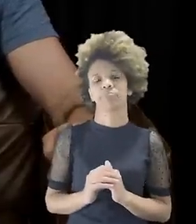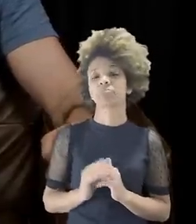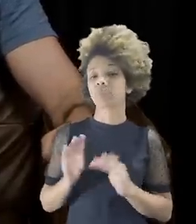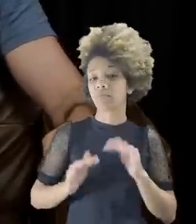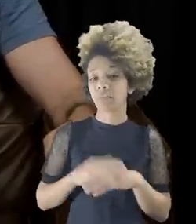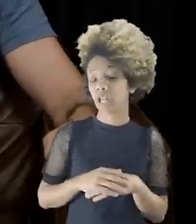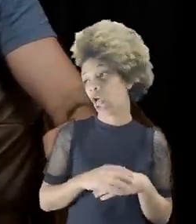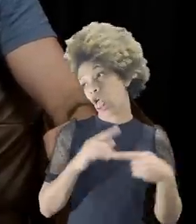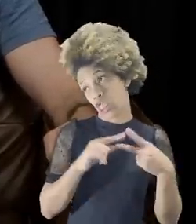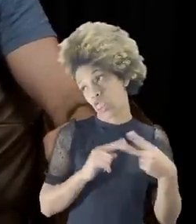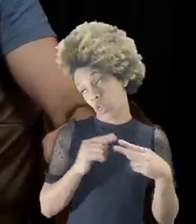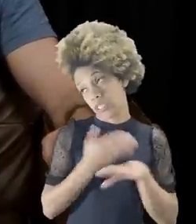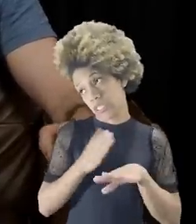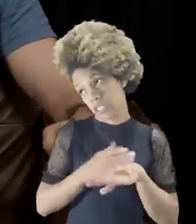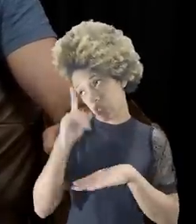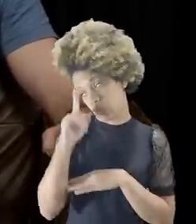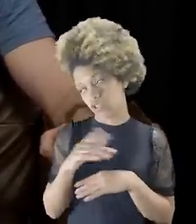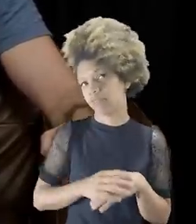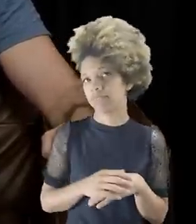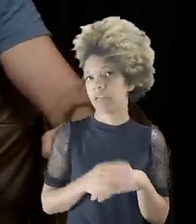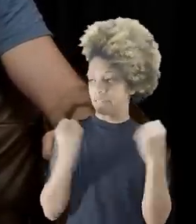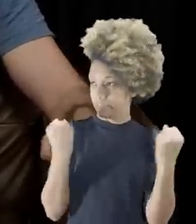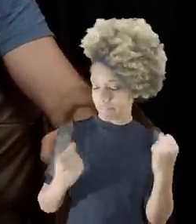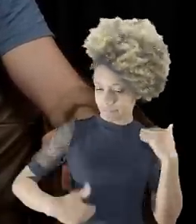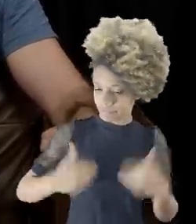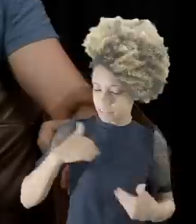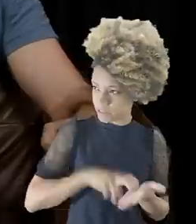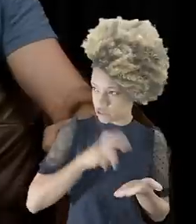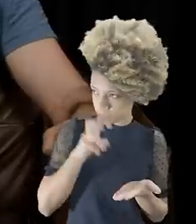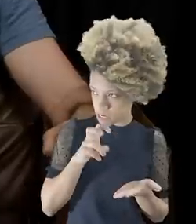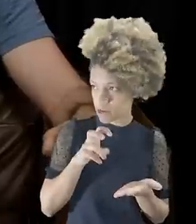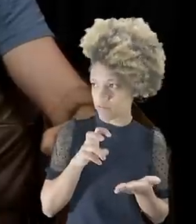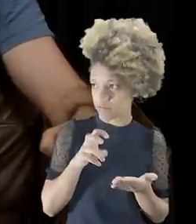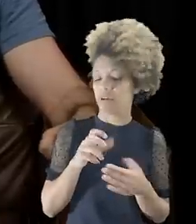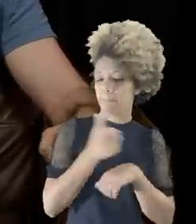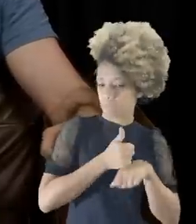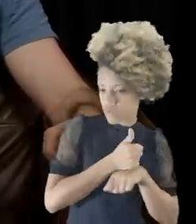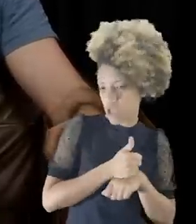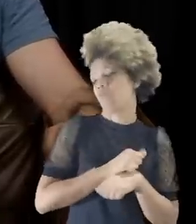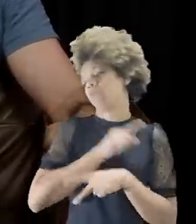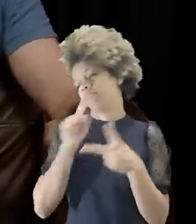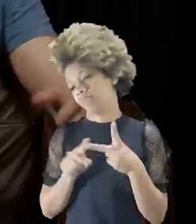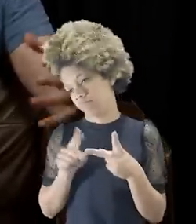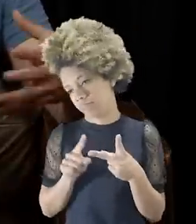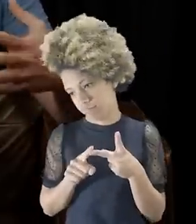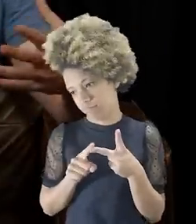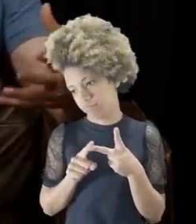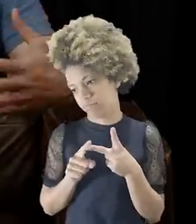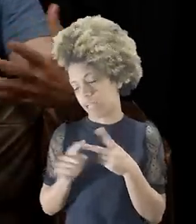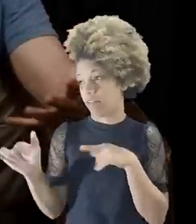são dois treinos por dia né você faz a parte física de manhã com parte técnica e a parte